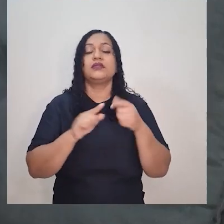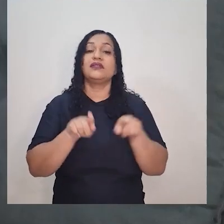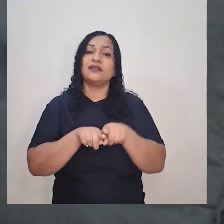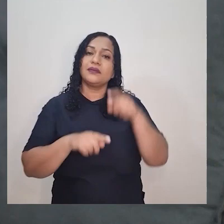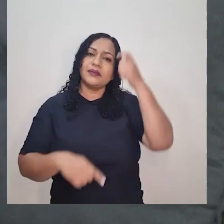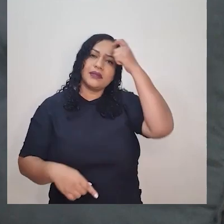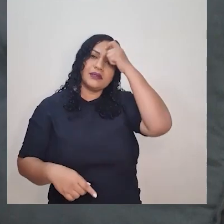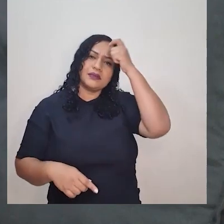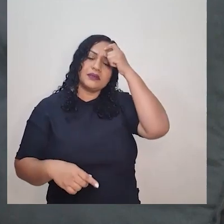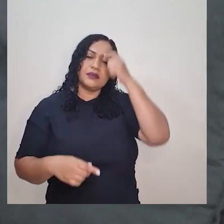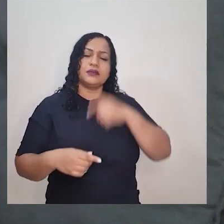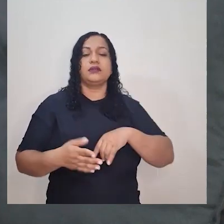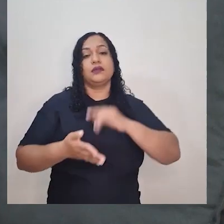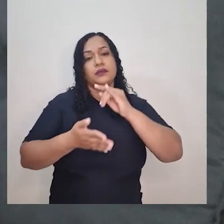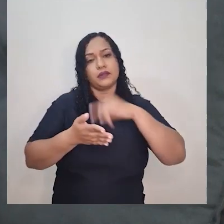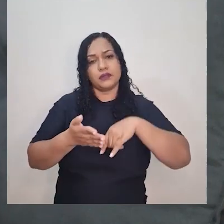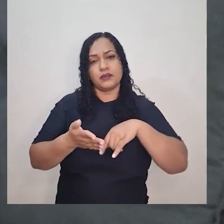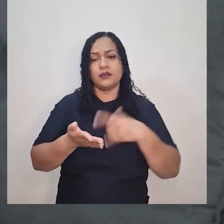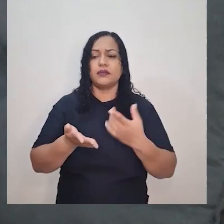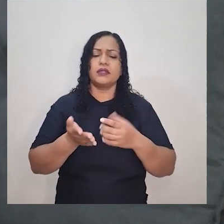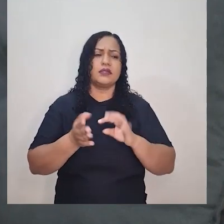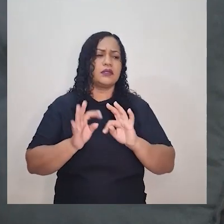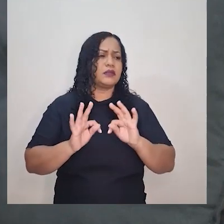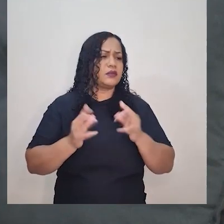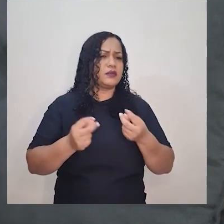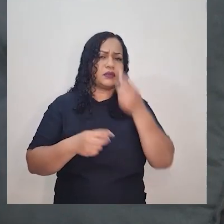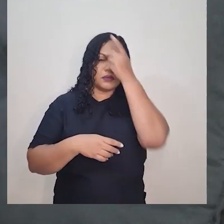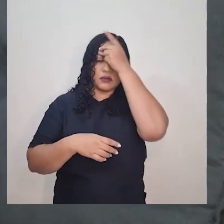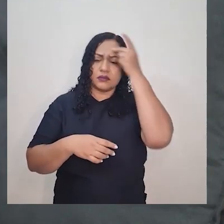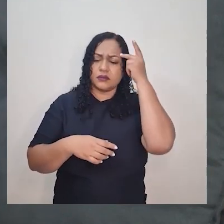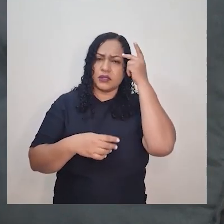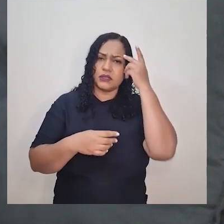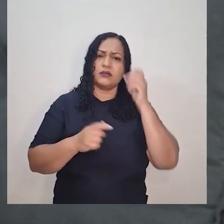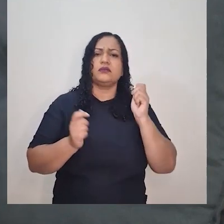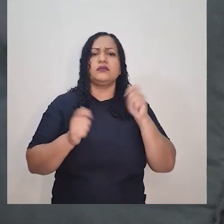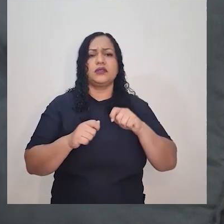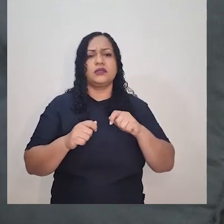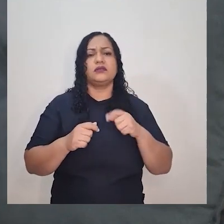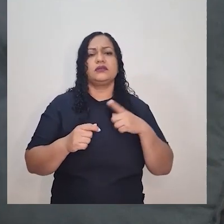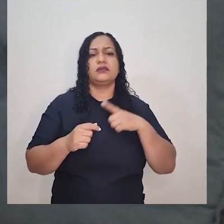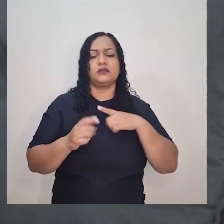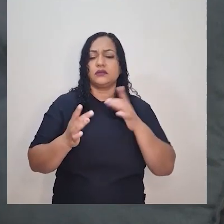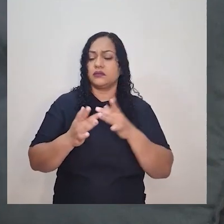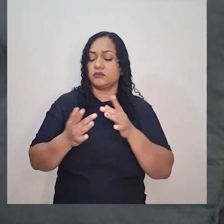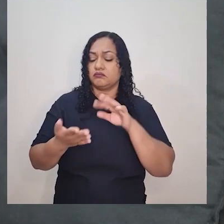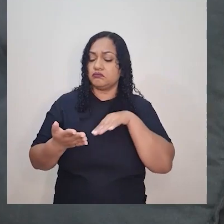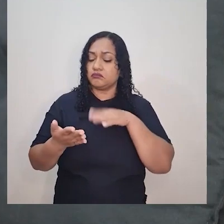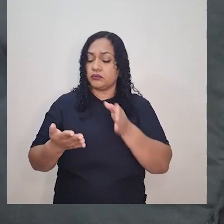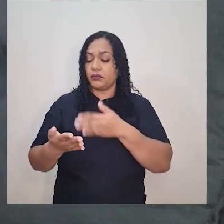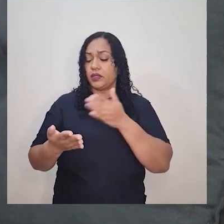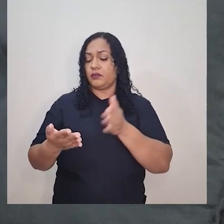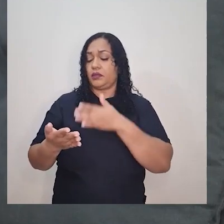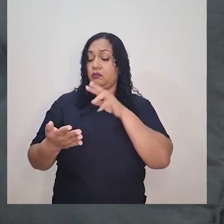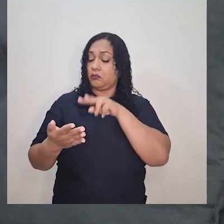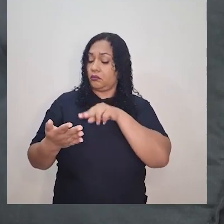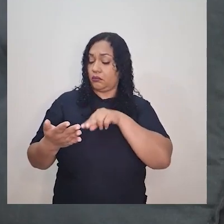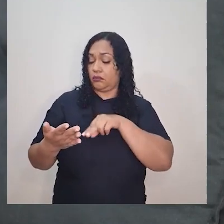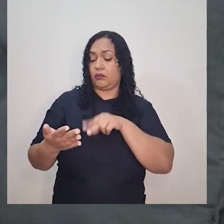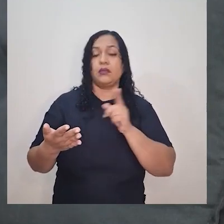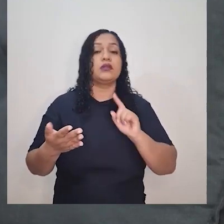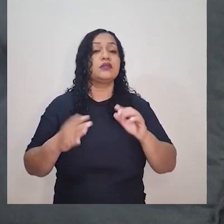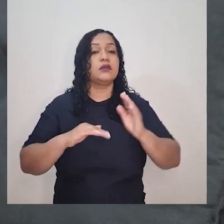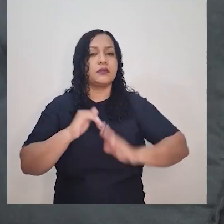e deixe esse documento, né, disponível em algum lugar da escola para que todos tenham acesso, né, não só os profissionais, né, dentro